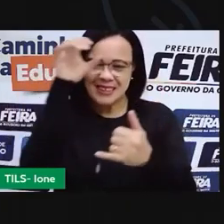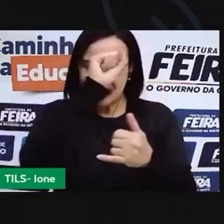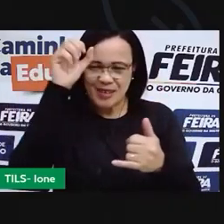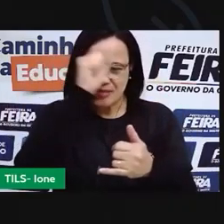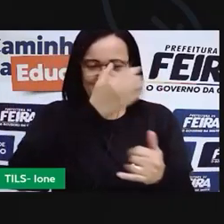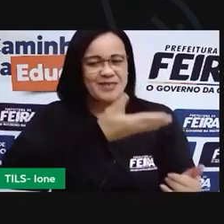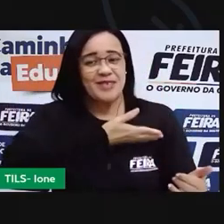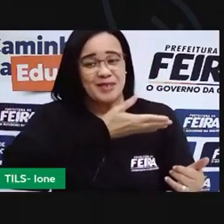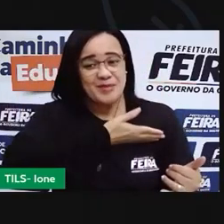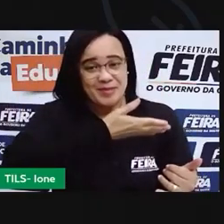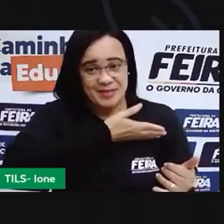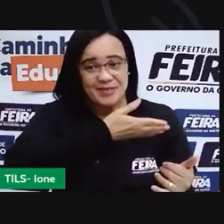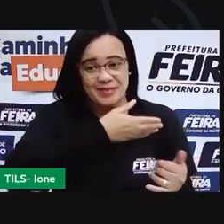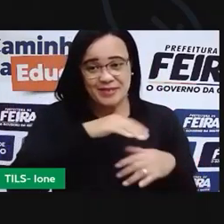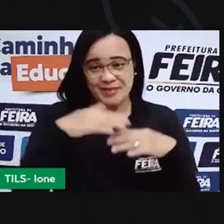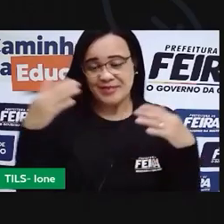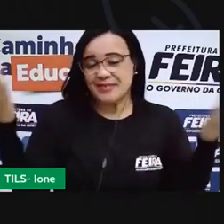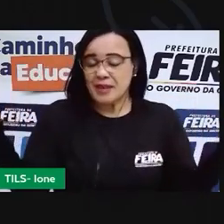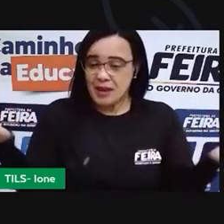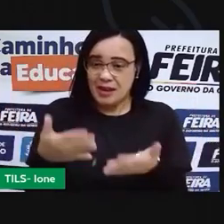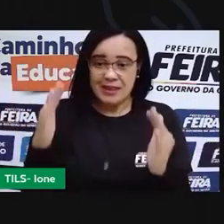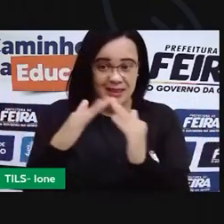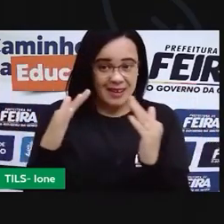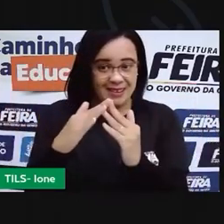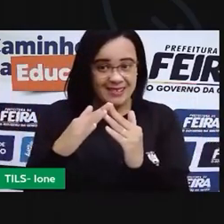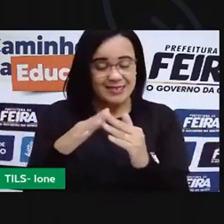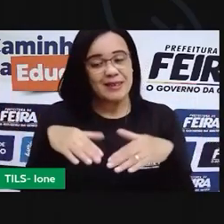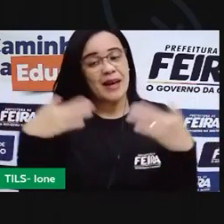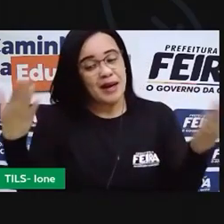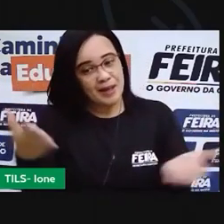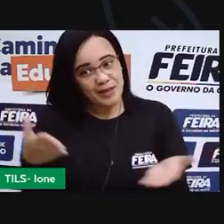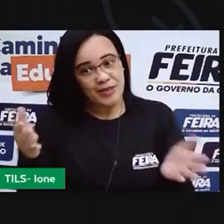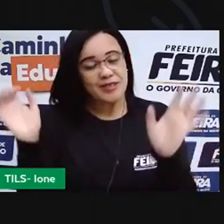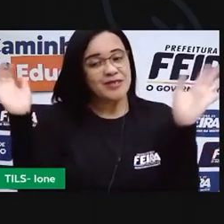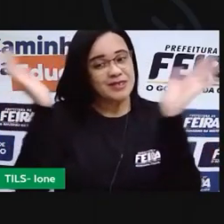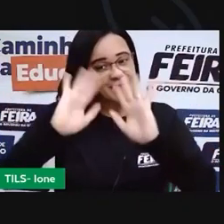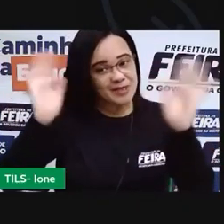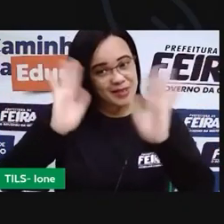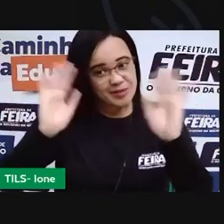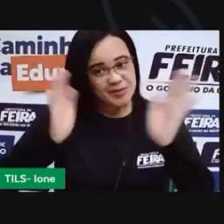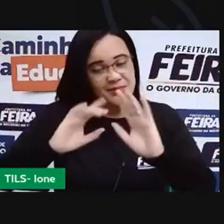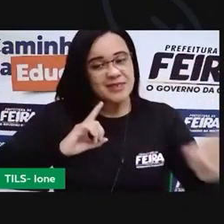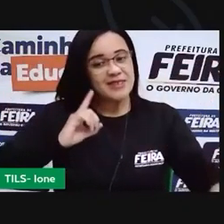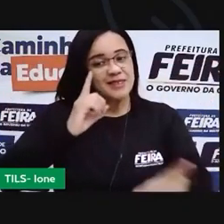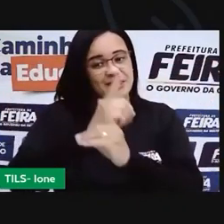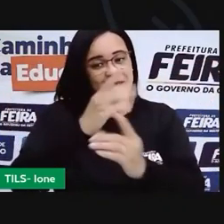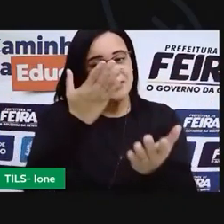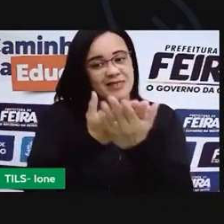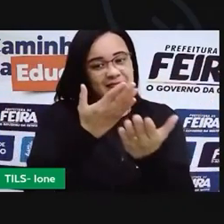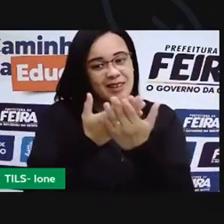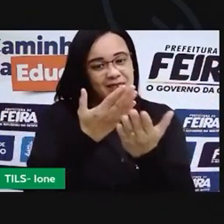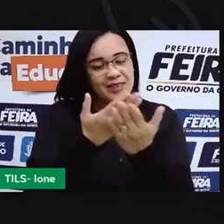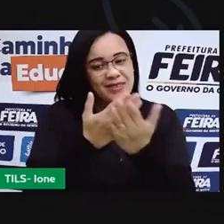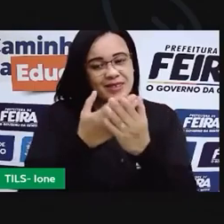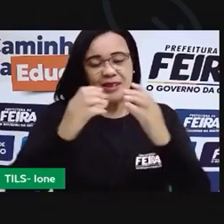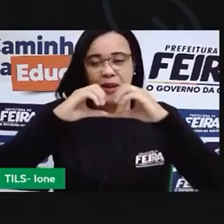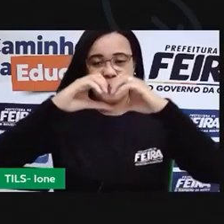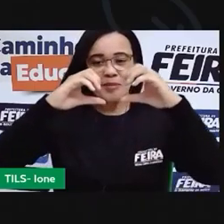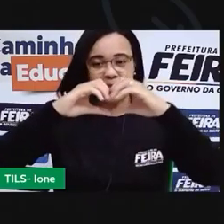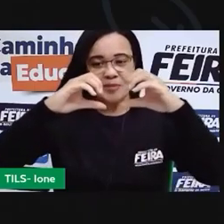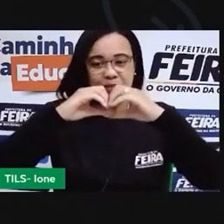Então, criançada, esse é o jogo das figuras geométricas planas. Espero que você se divirta em casa,